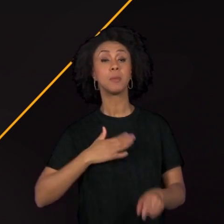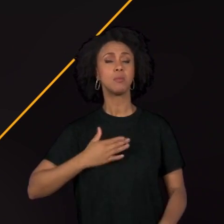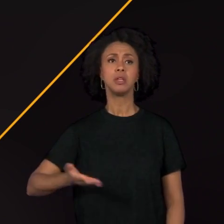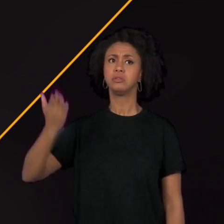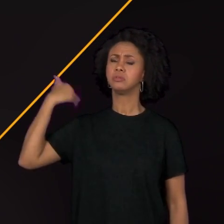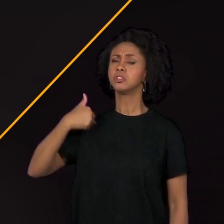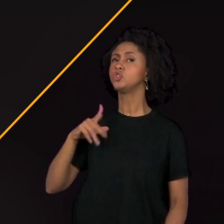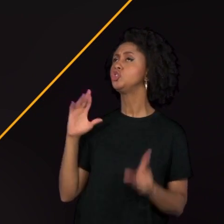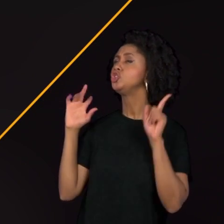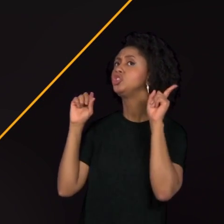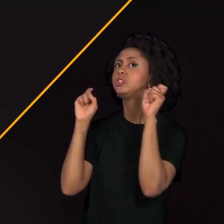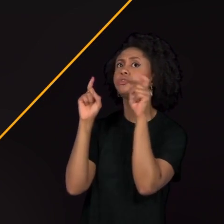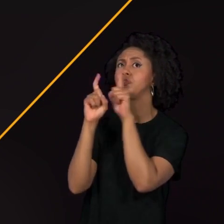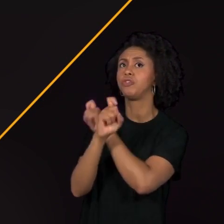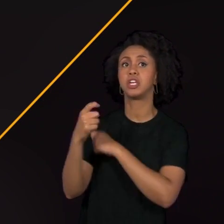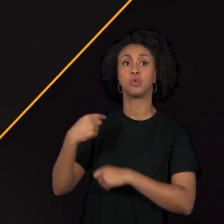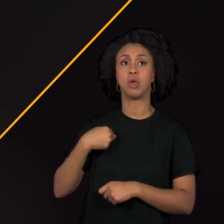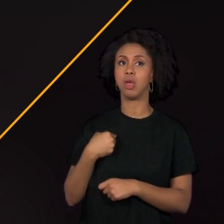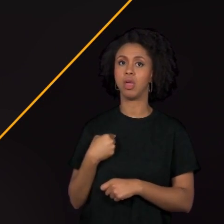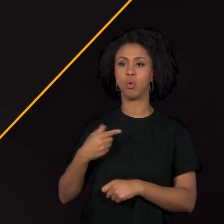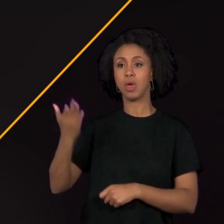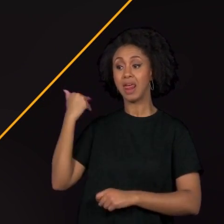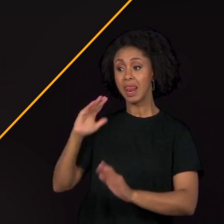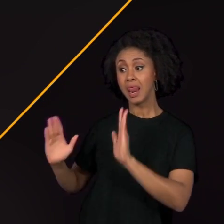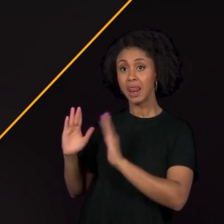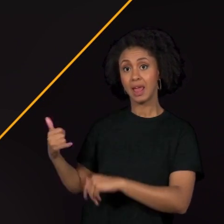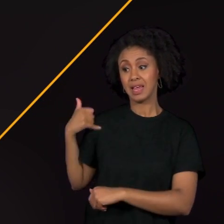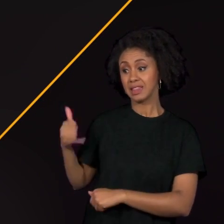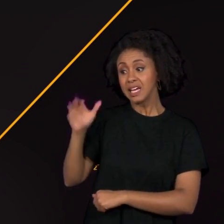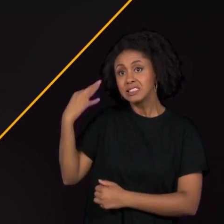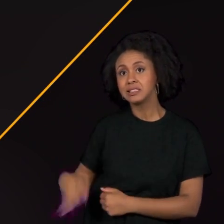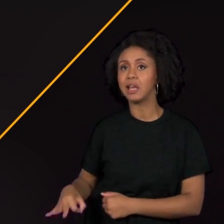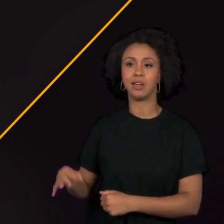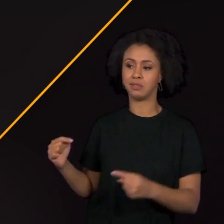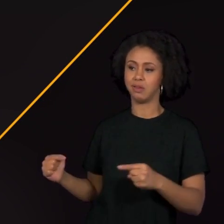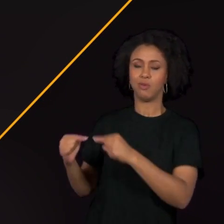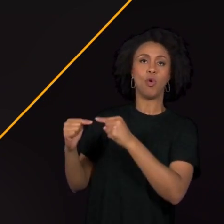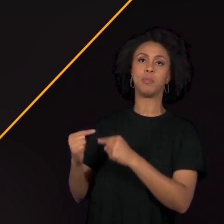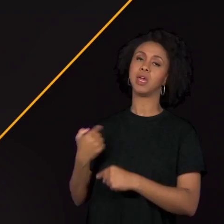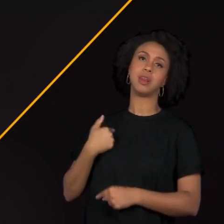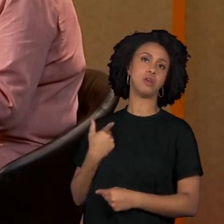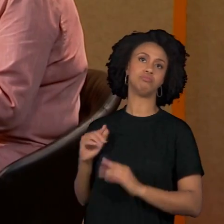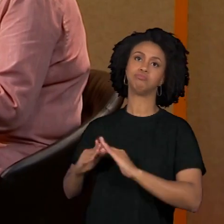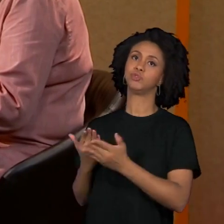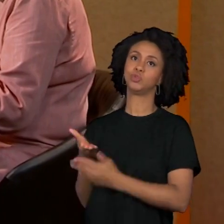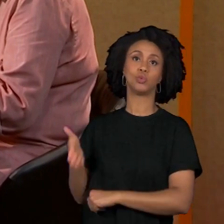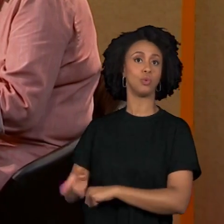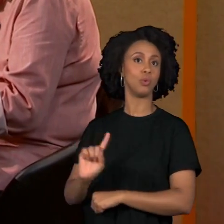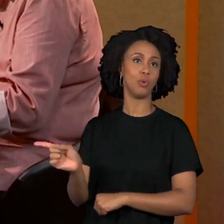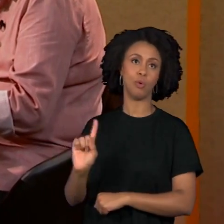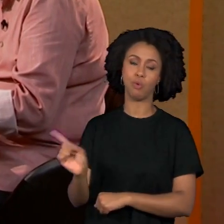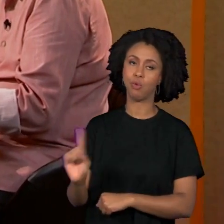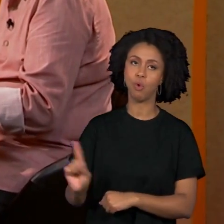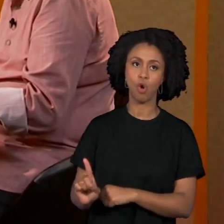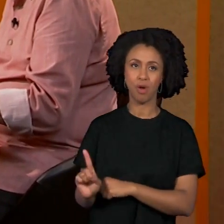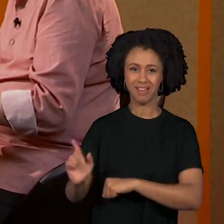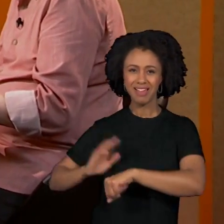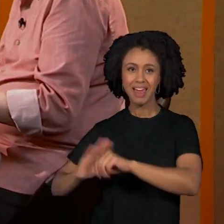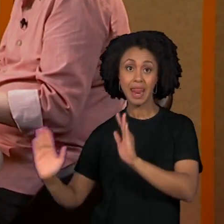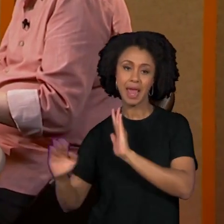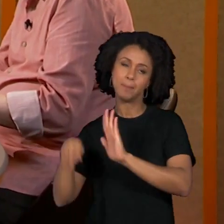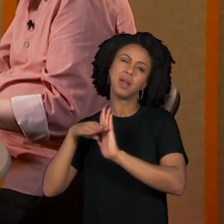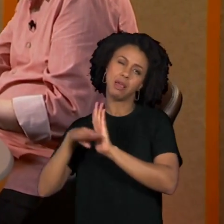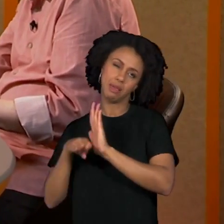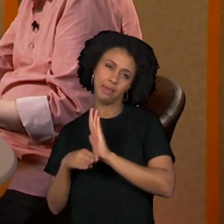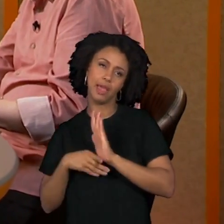difícil. Eu não fiz o meu estudo na época certa, né? Na época que é convencionada